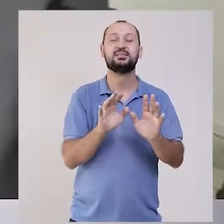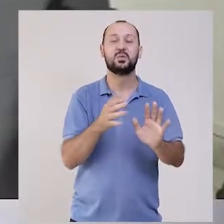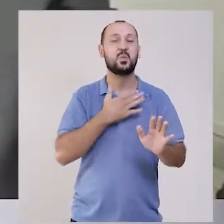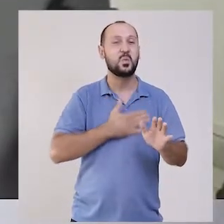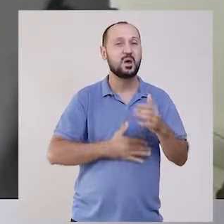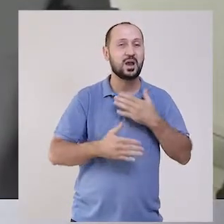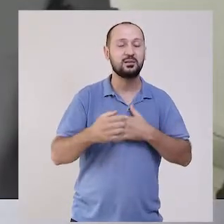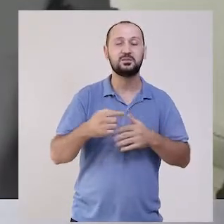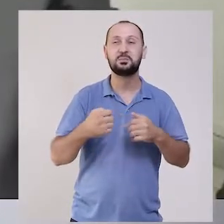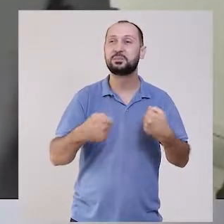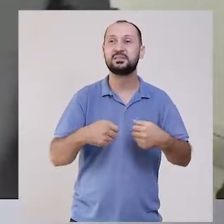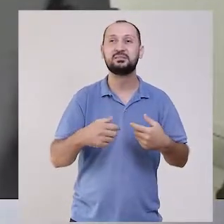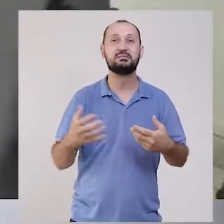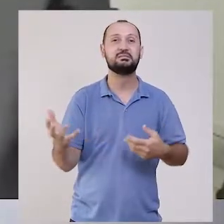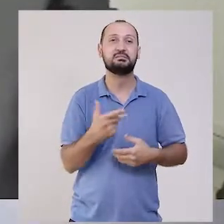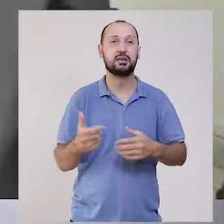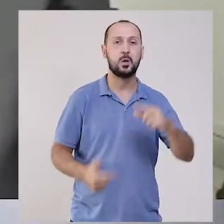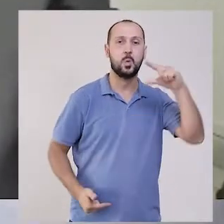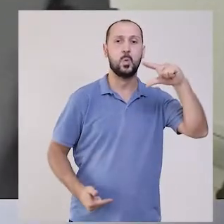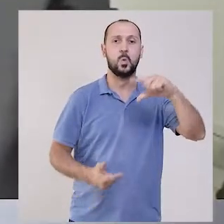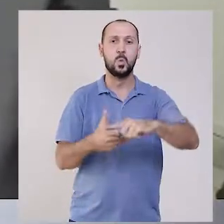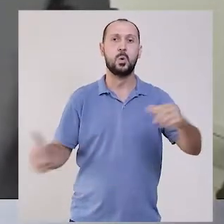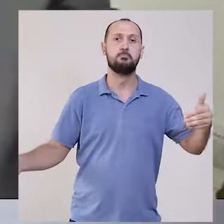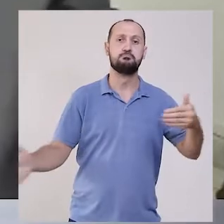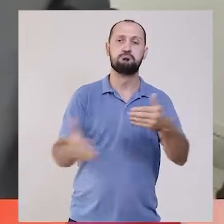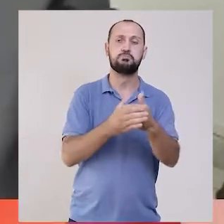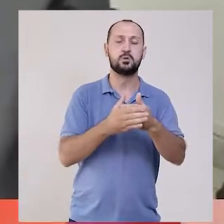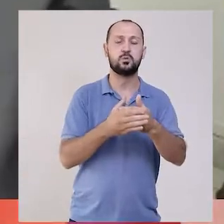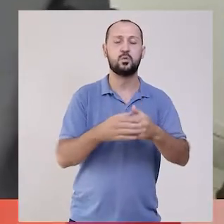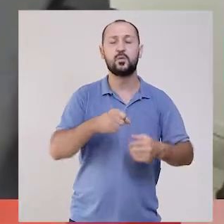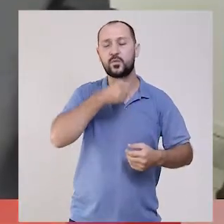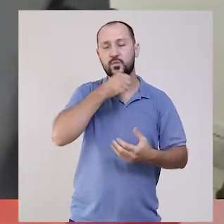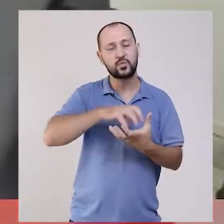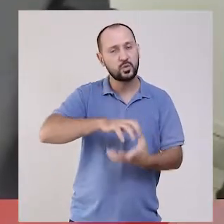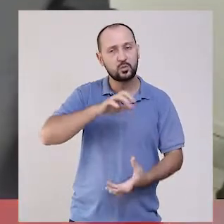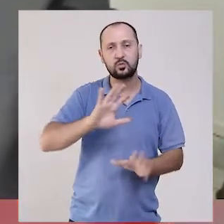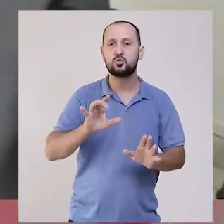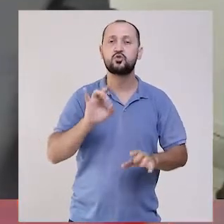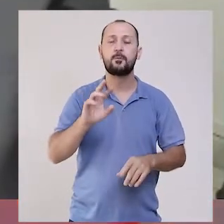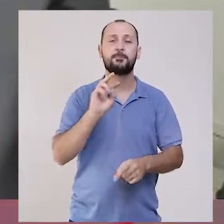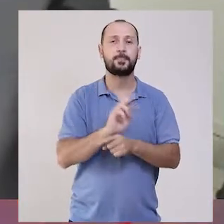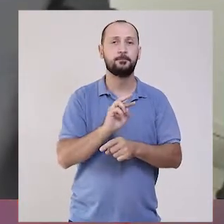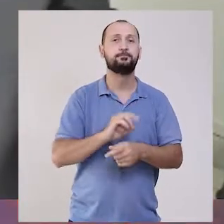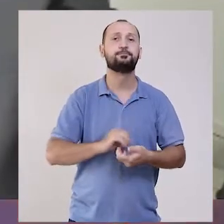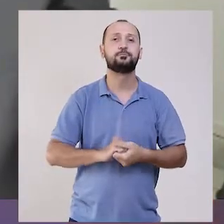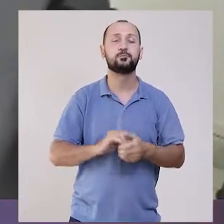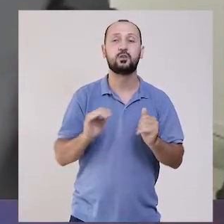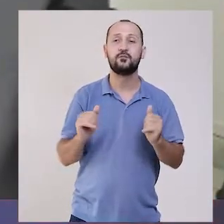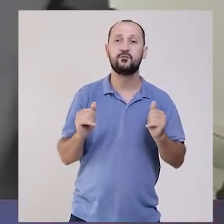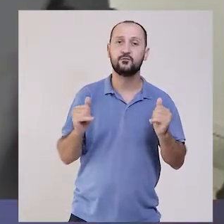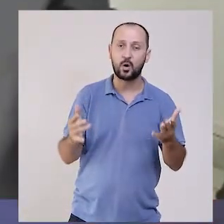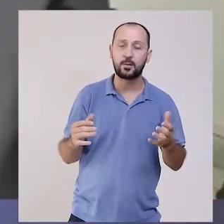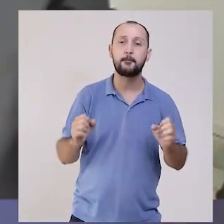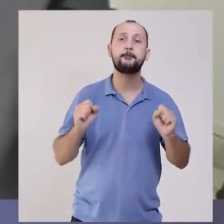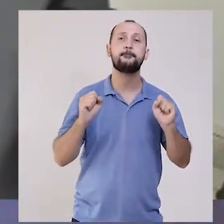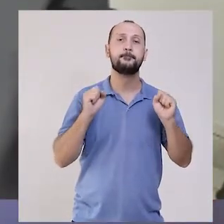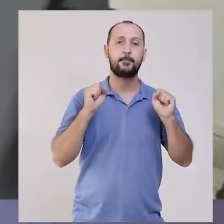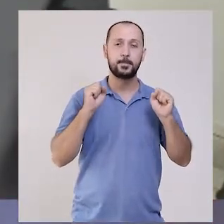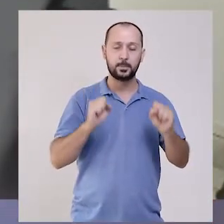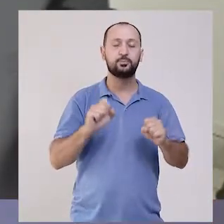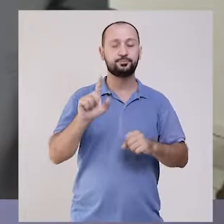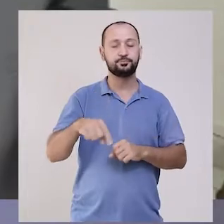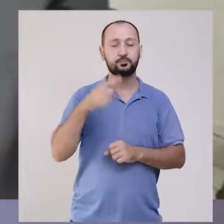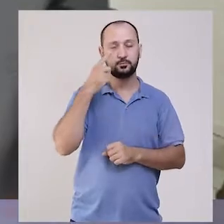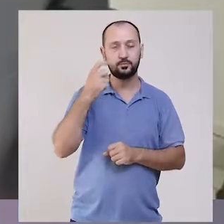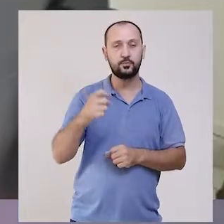dar, sem essa necessidade de isolamento extremo do idoso, apenas o cuidado. Já que ao ar livre é